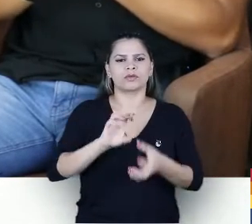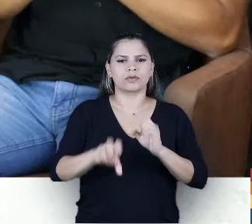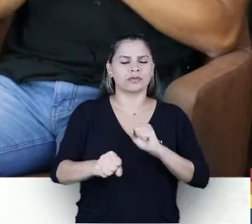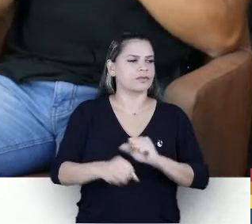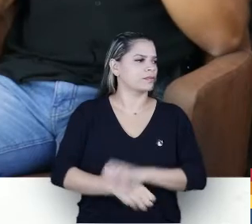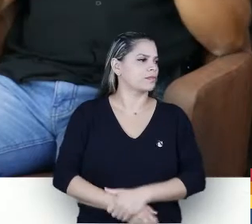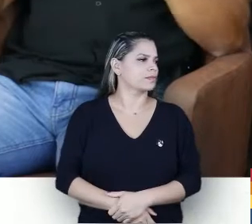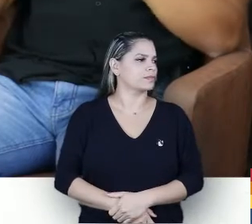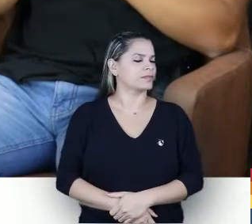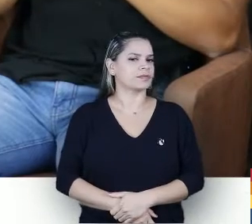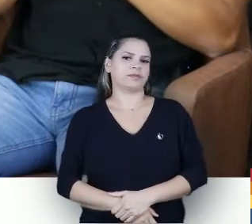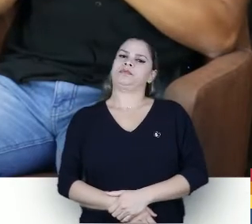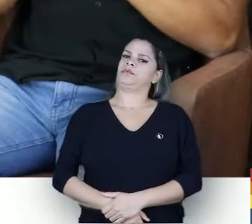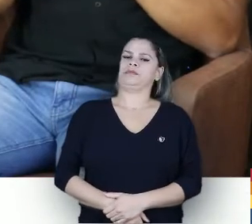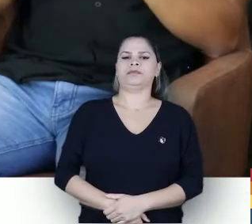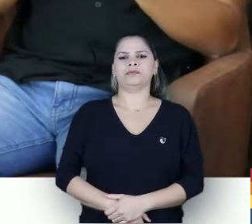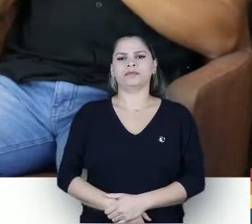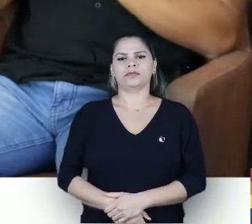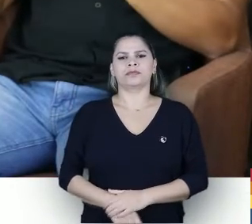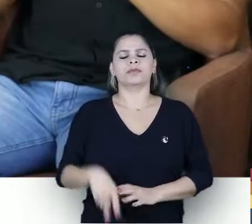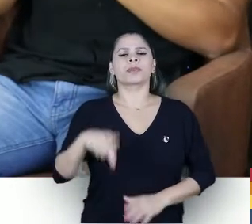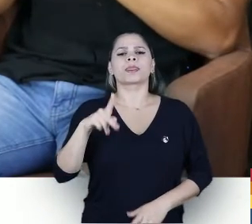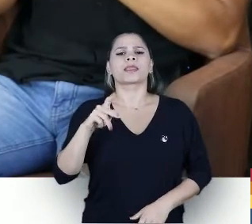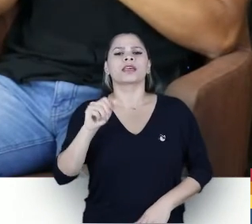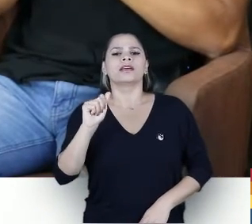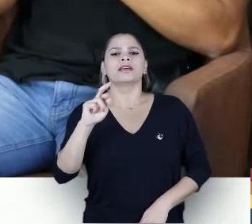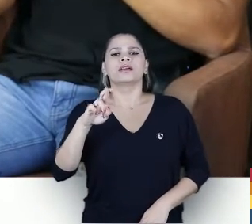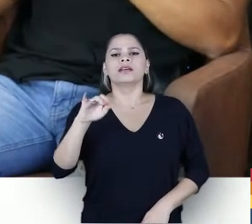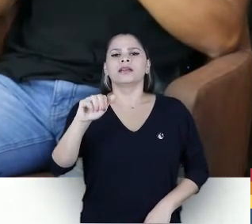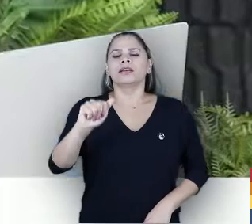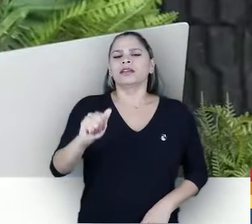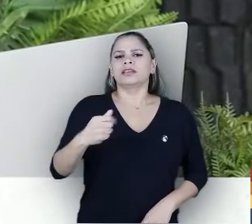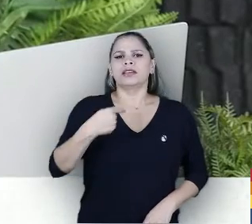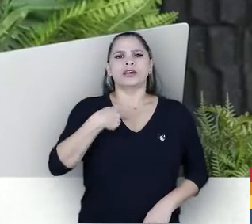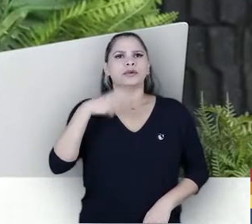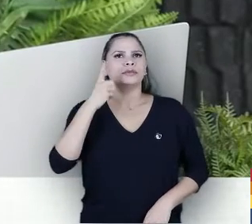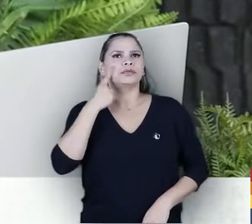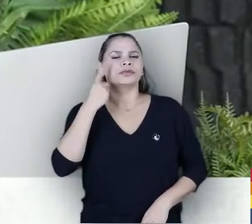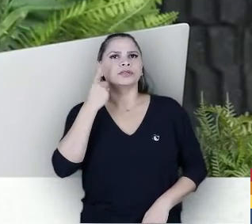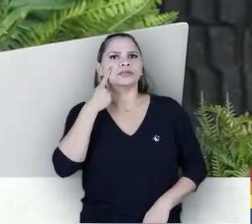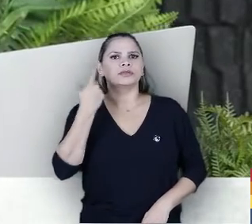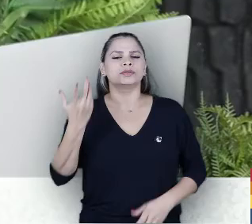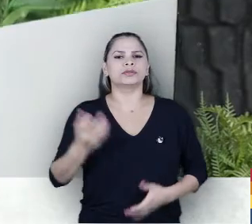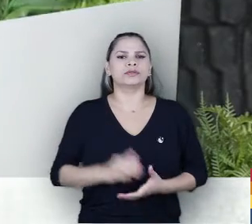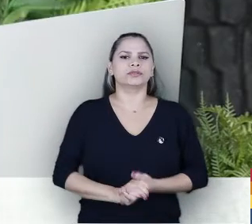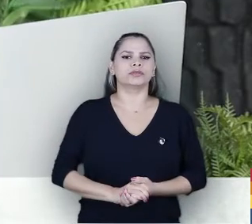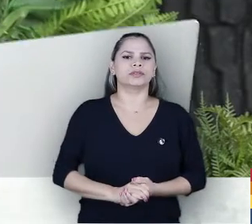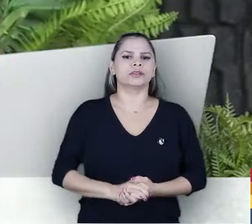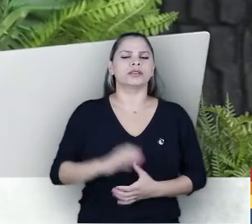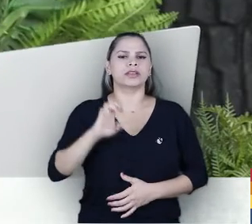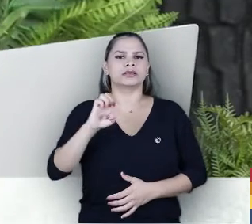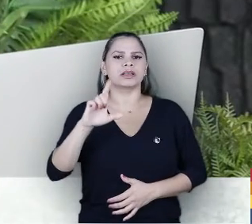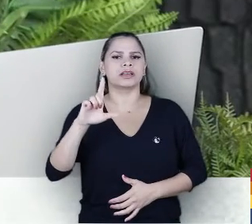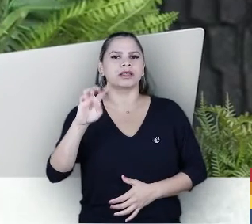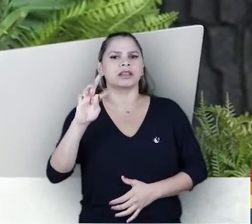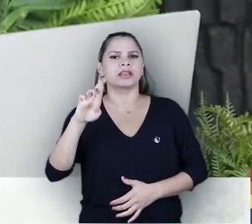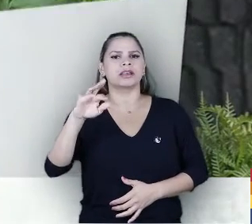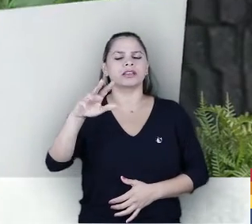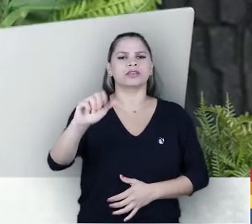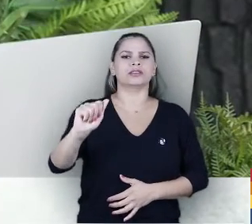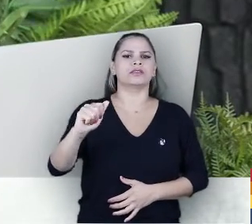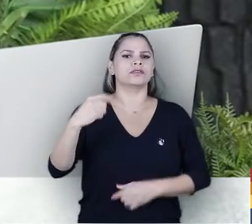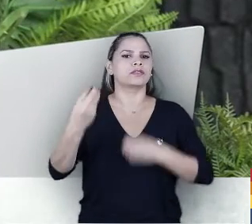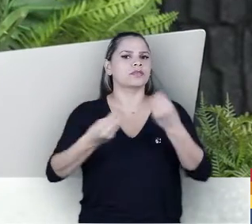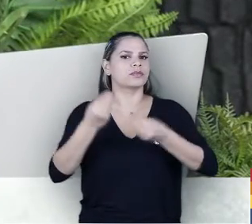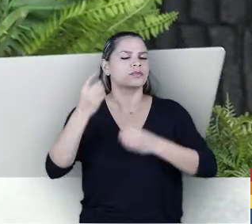projeto, cada momento do estudante, a gente pode fazer esse link com os itinerários. Certo. E, Karine, eu fiquei na dúvida, né, dessa